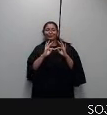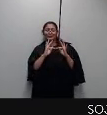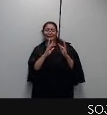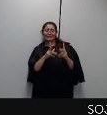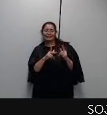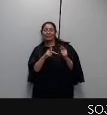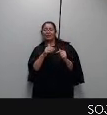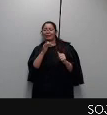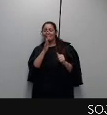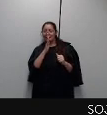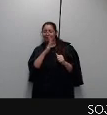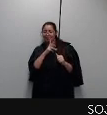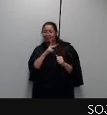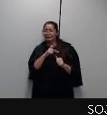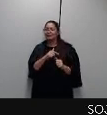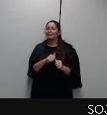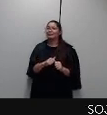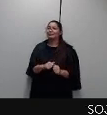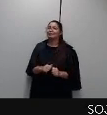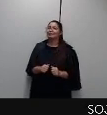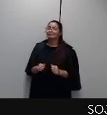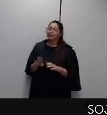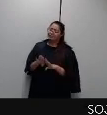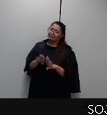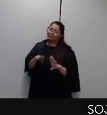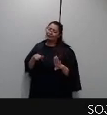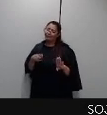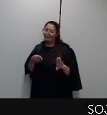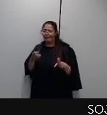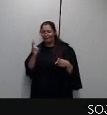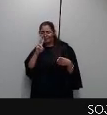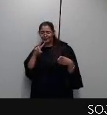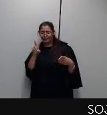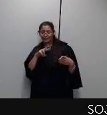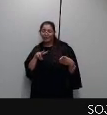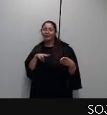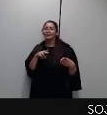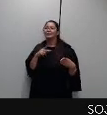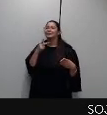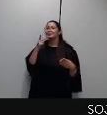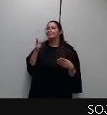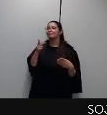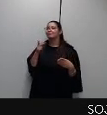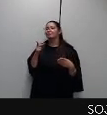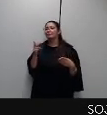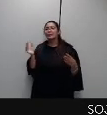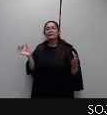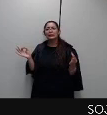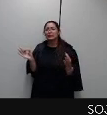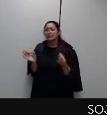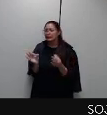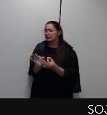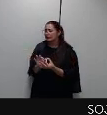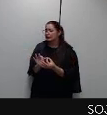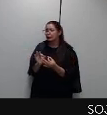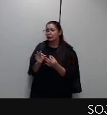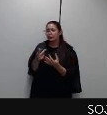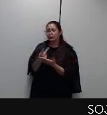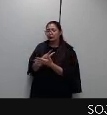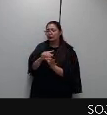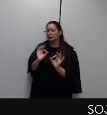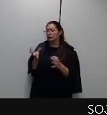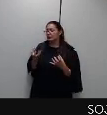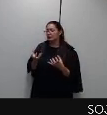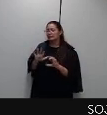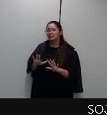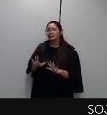aí no sistema abre eu vou estou negando provimento ao recurso especial ou pedido de vista